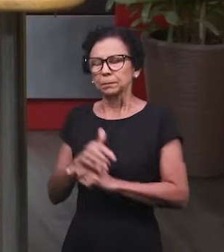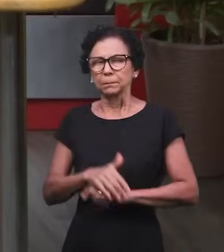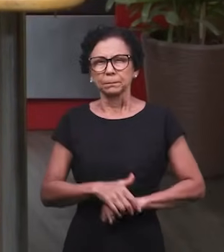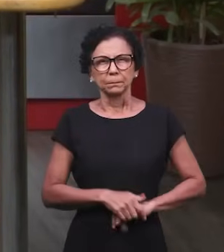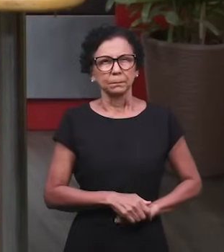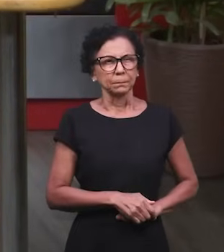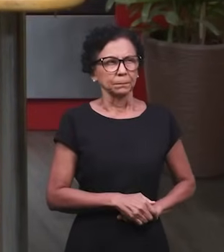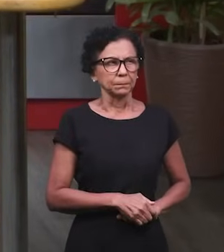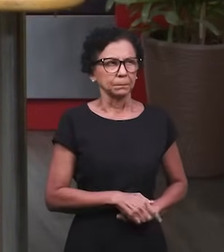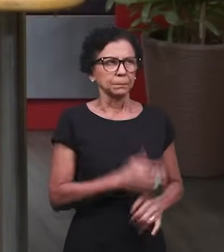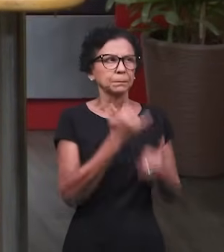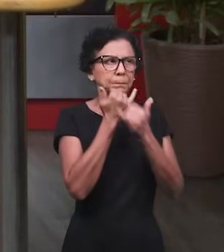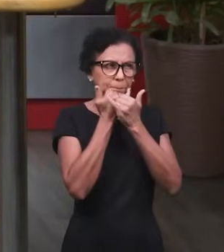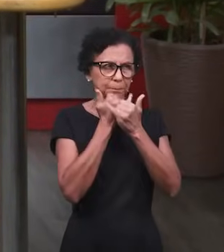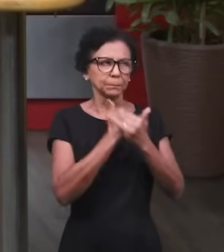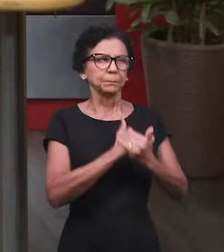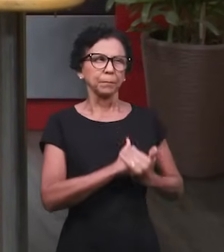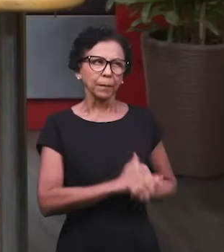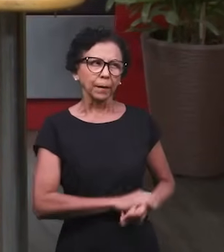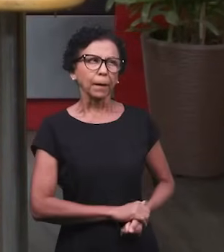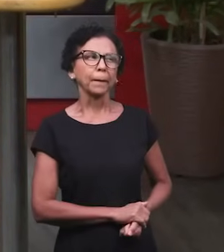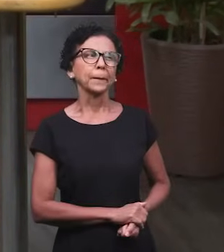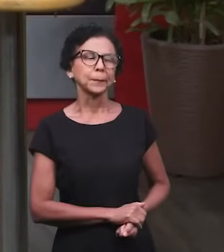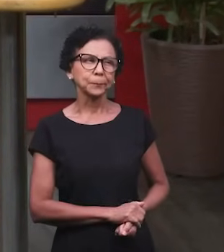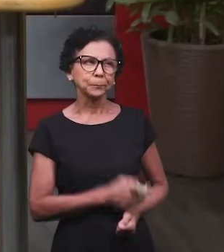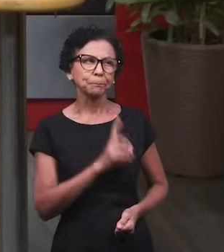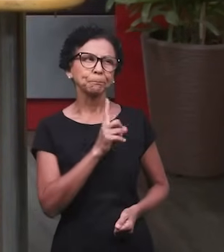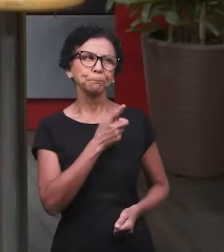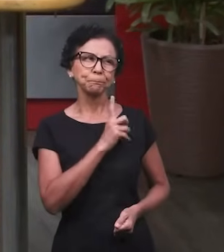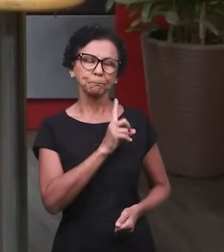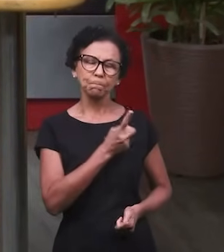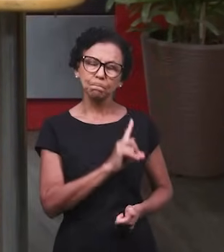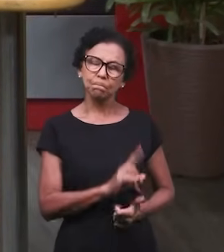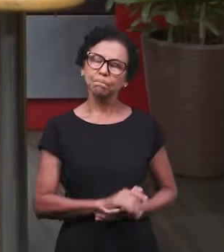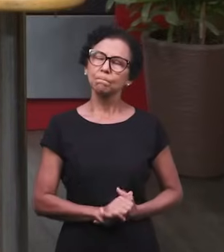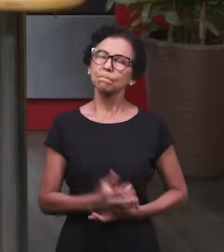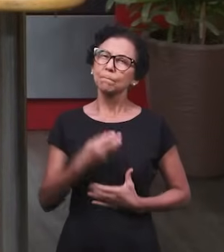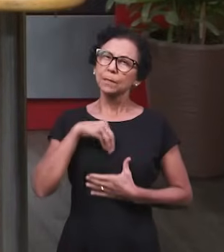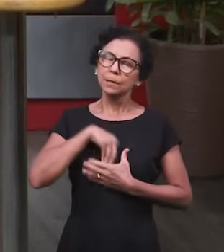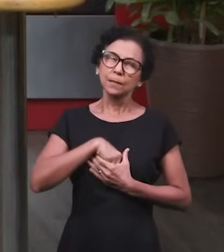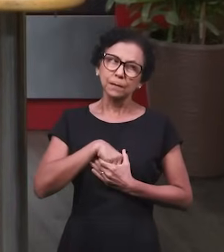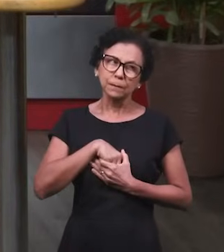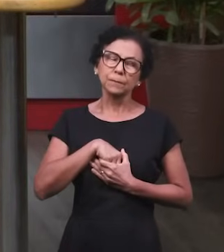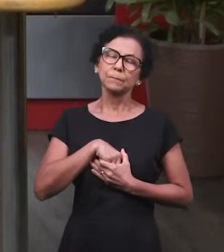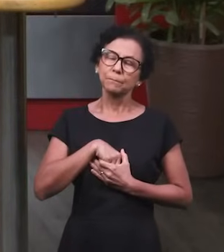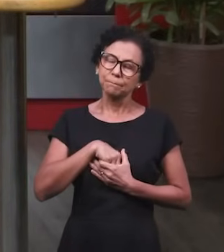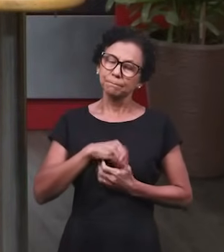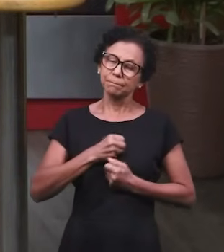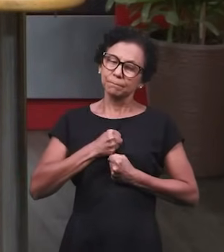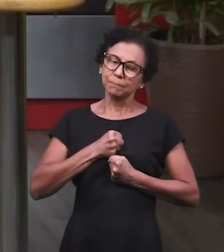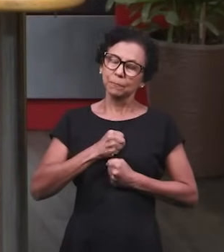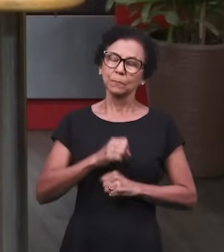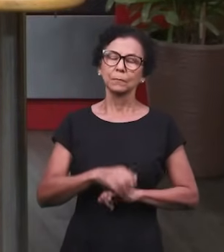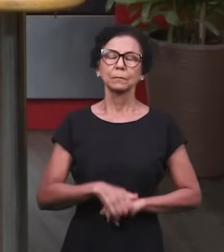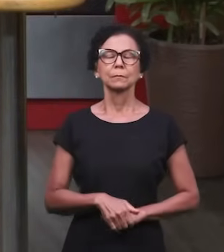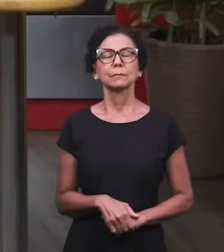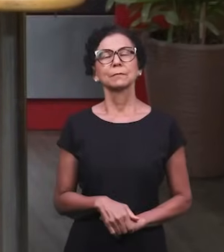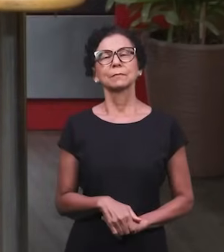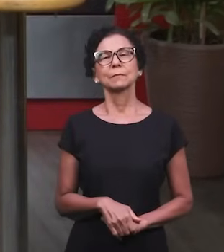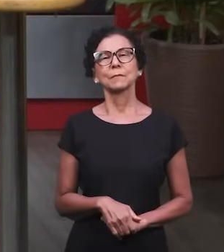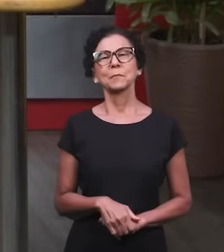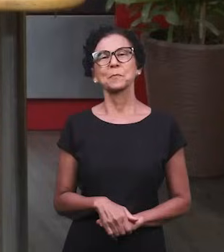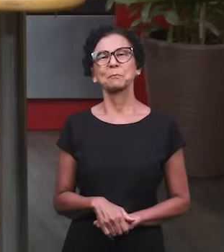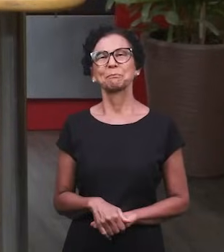esquecer não agora é brincadeira não que fica no coração remend daqui a pouco volto de novo então o seguinte é lógico que as mulheres são as irmãs